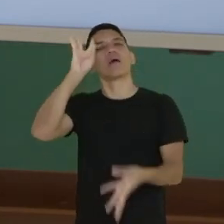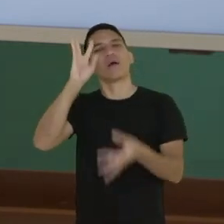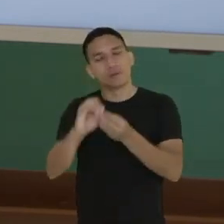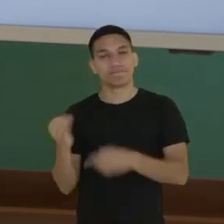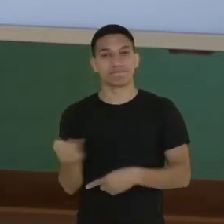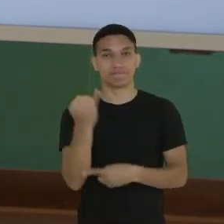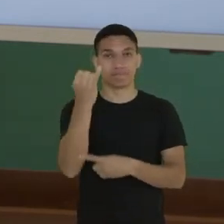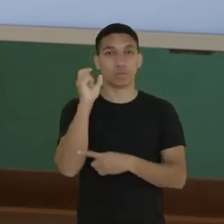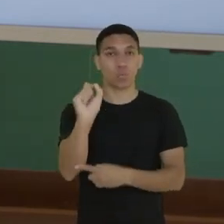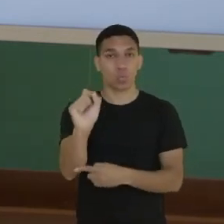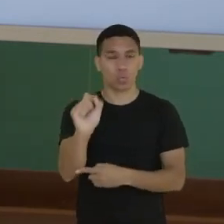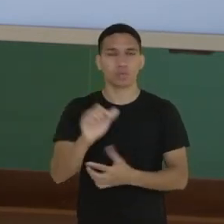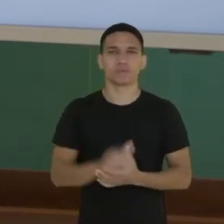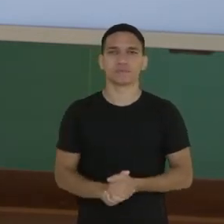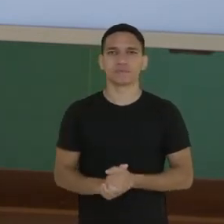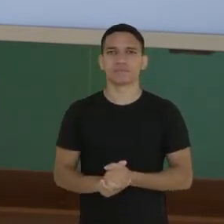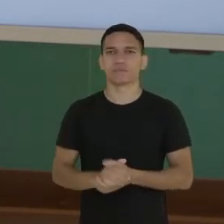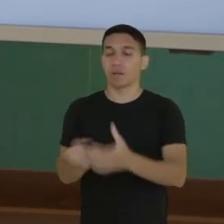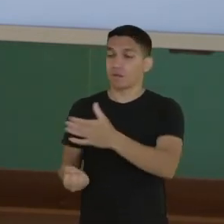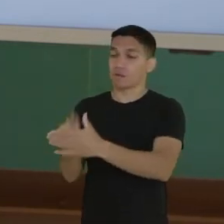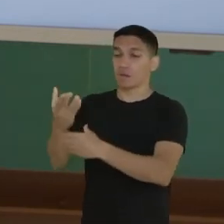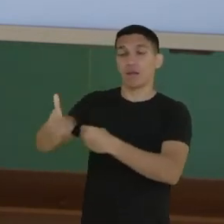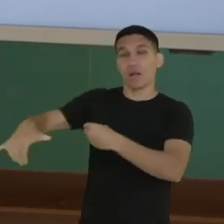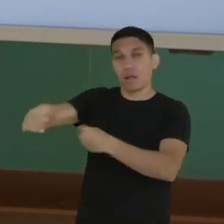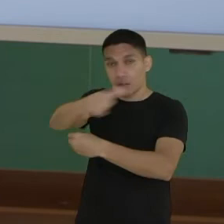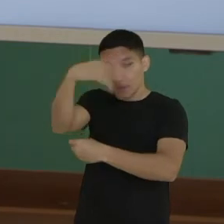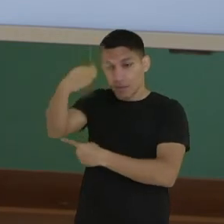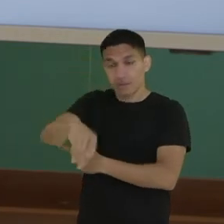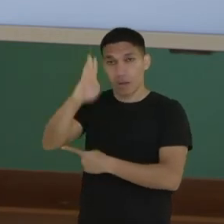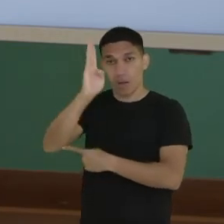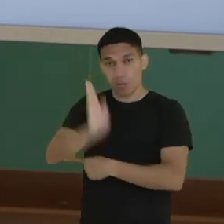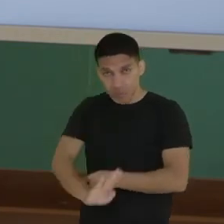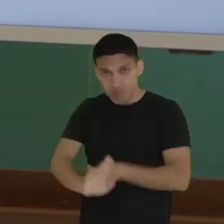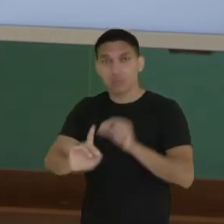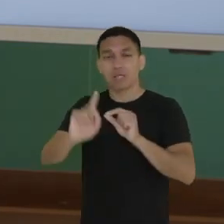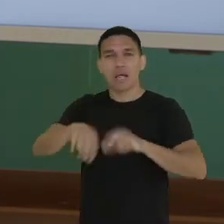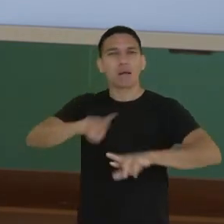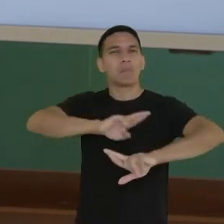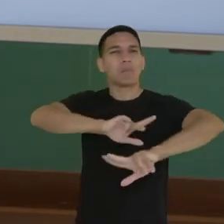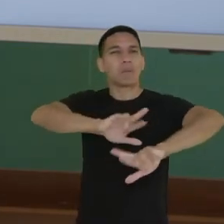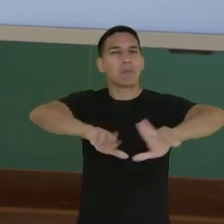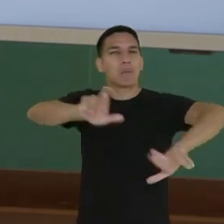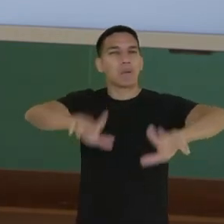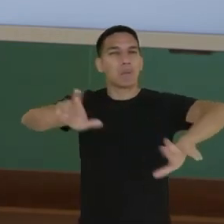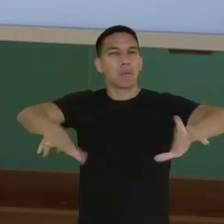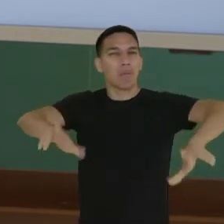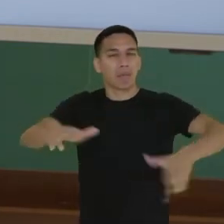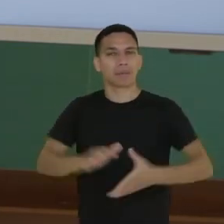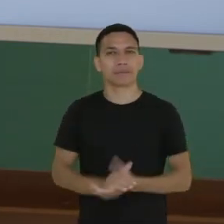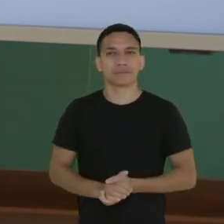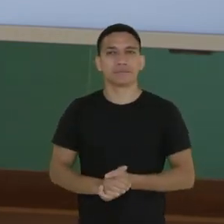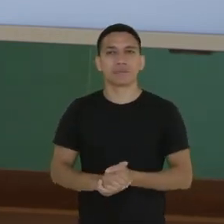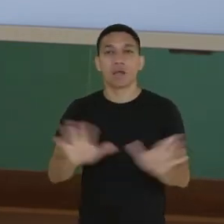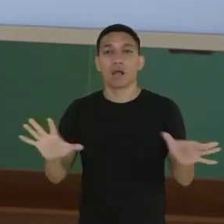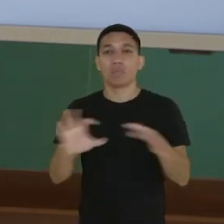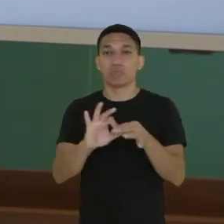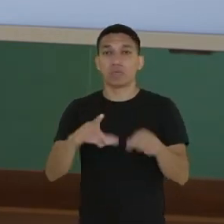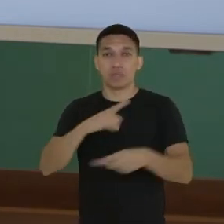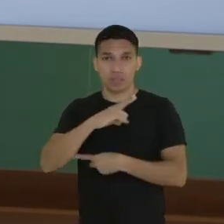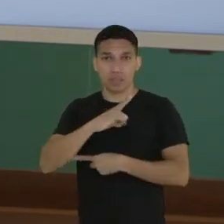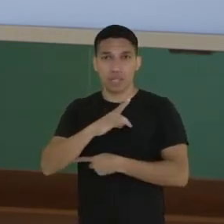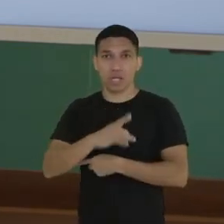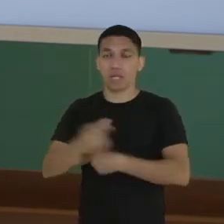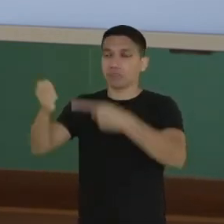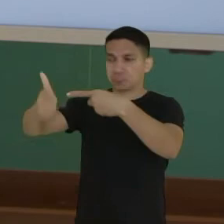importante, que a matriz energética brasileira é bastante diversificada, né, composta, né, entre energias renováveis e